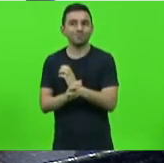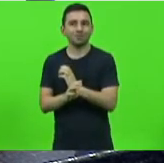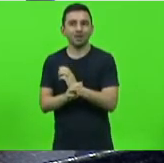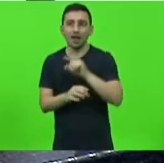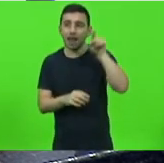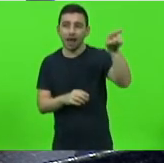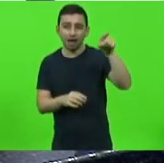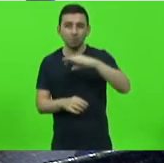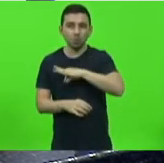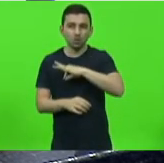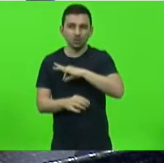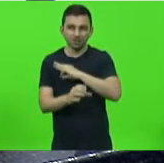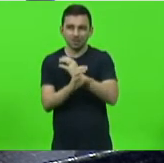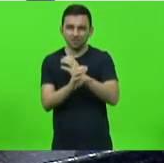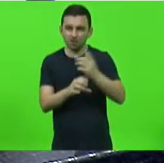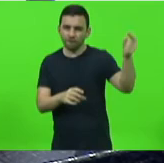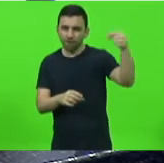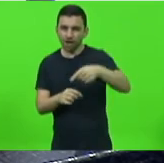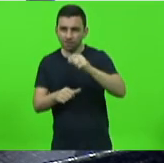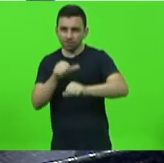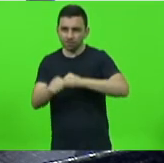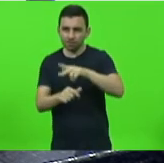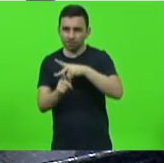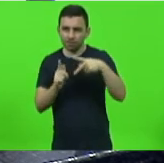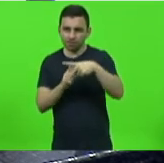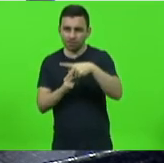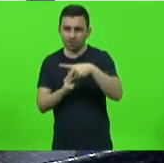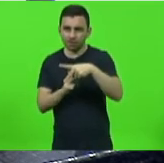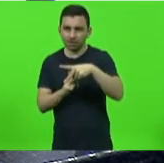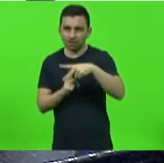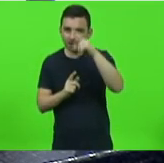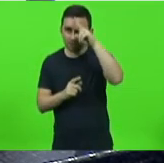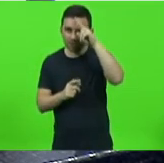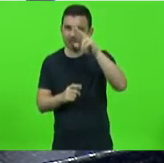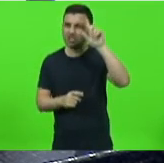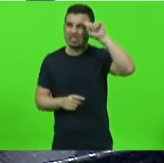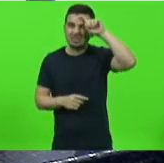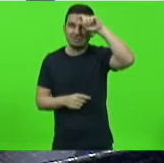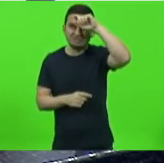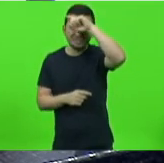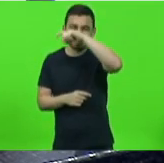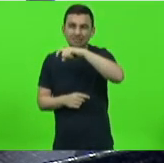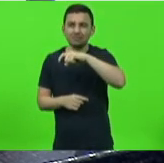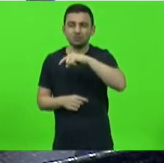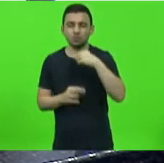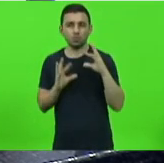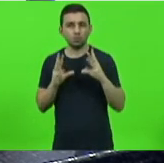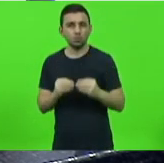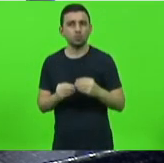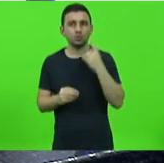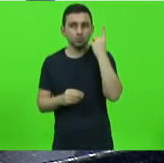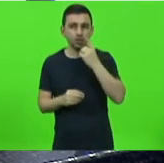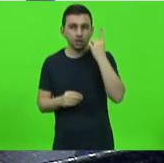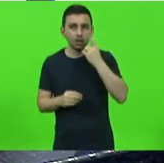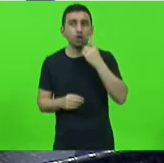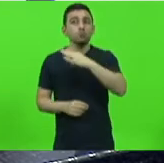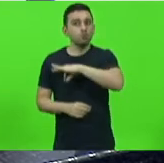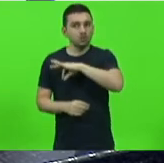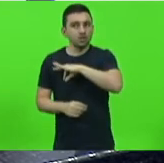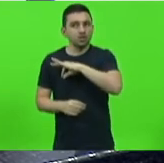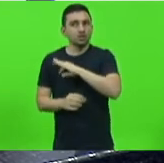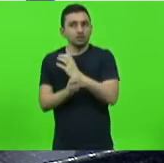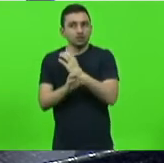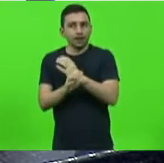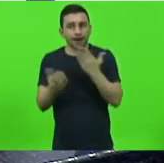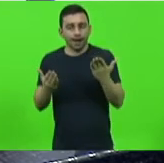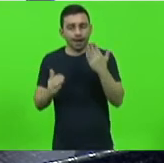Civil esteve aqui na reforma da Previdência, realmente um momento difícil para todos os deputados aqui, que a Polícia Civil gostaria de se igualar à